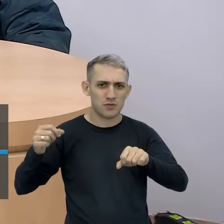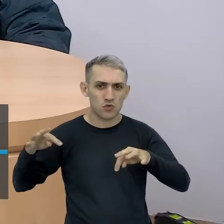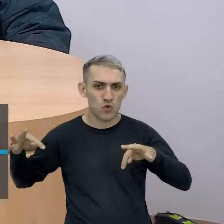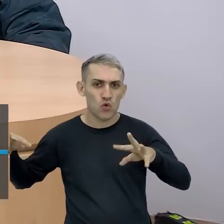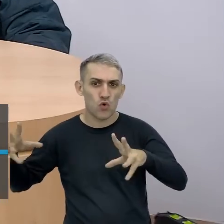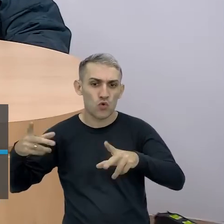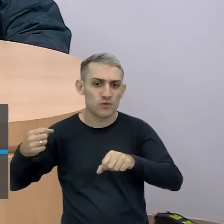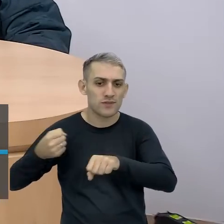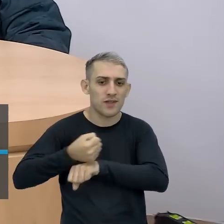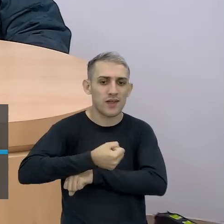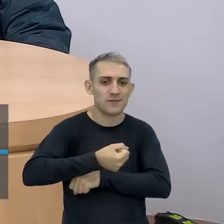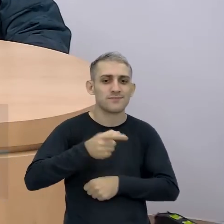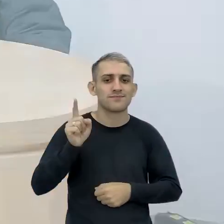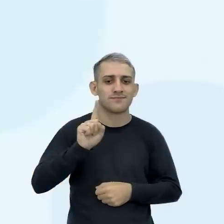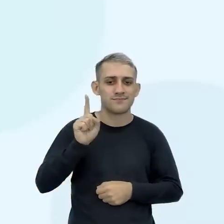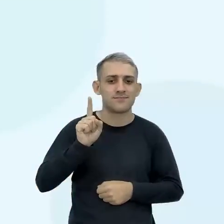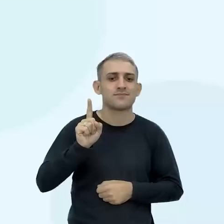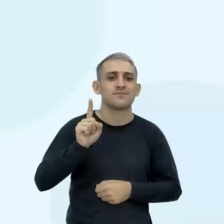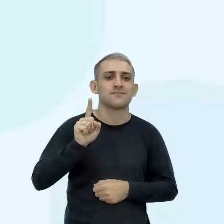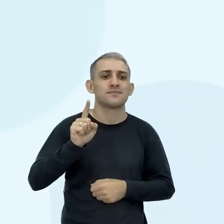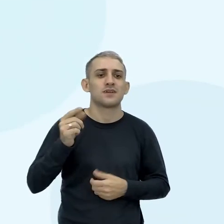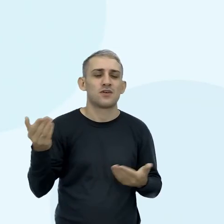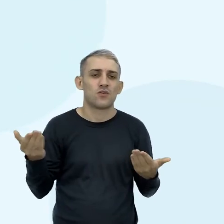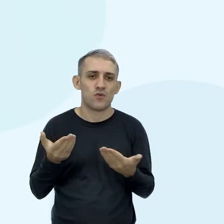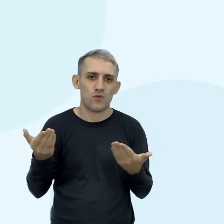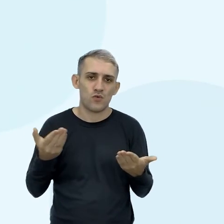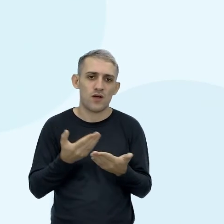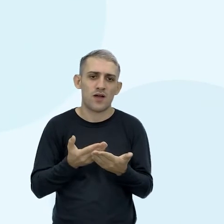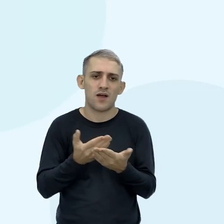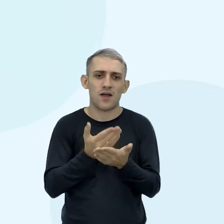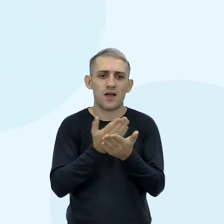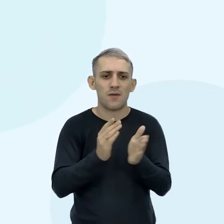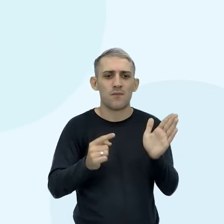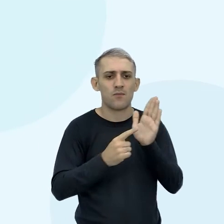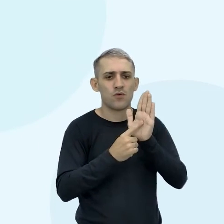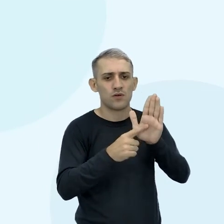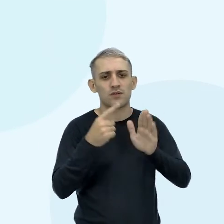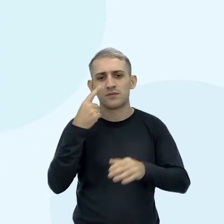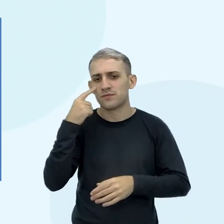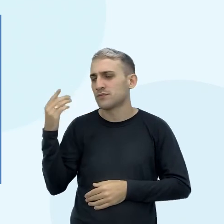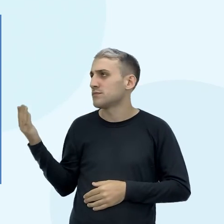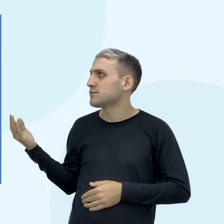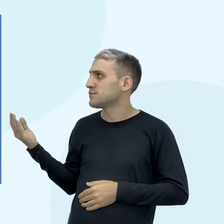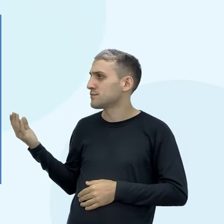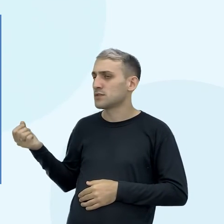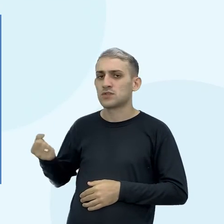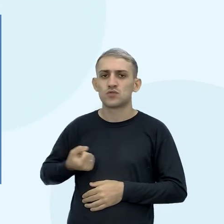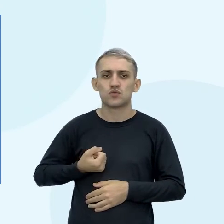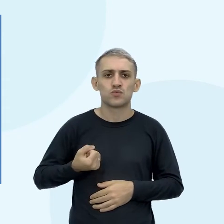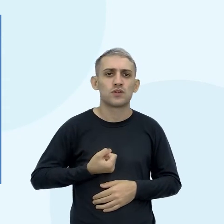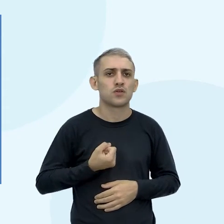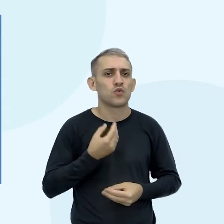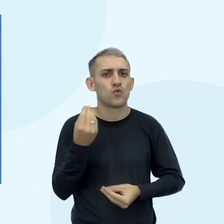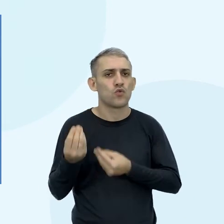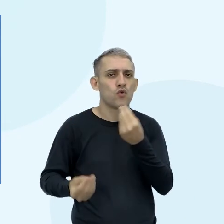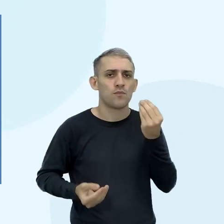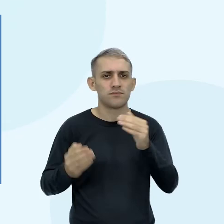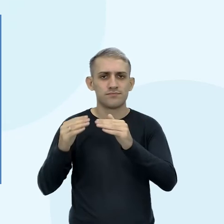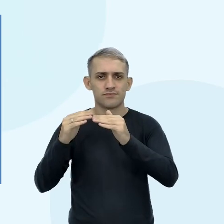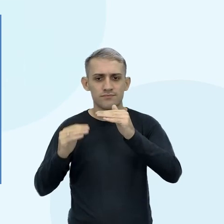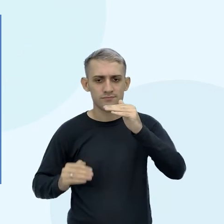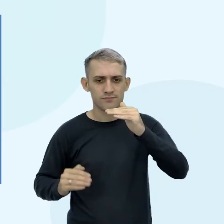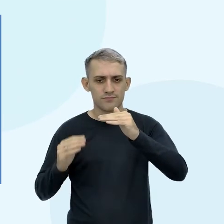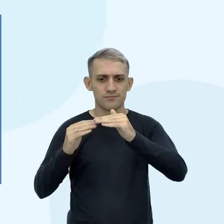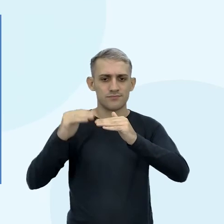mundo, não. E, olha lá, a gente termina a aula mostrando em números agora, essa desigualdade,